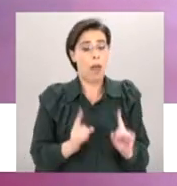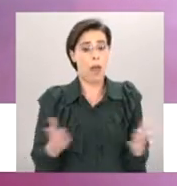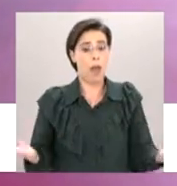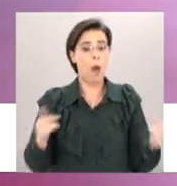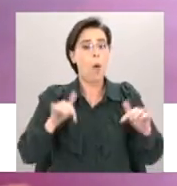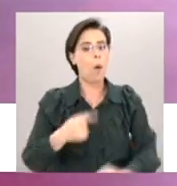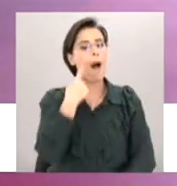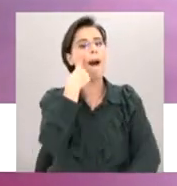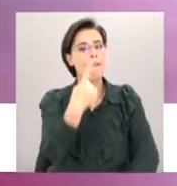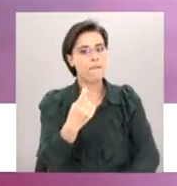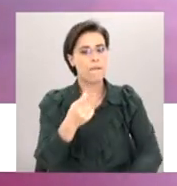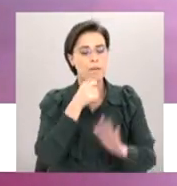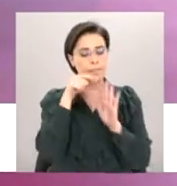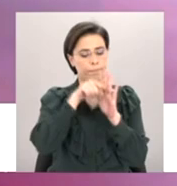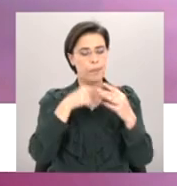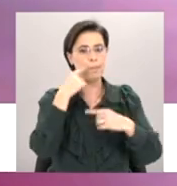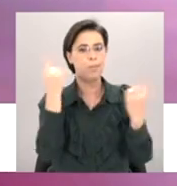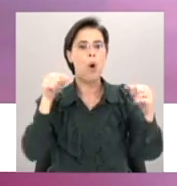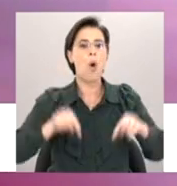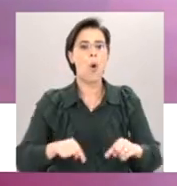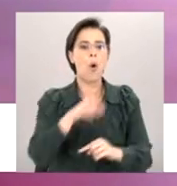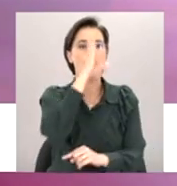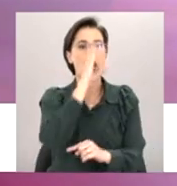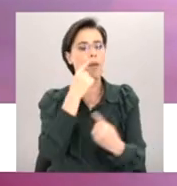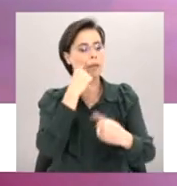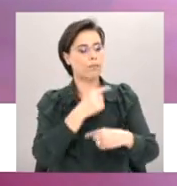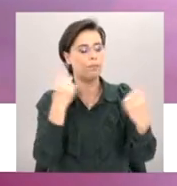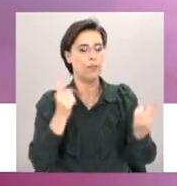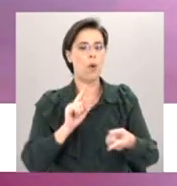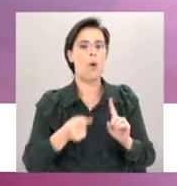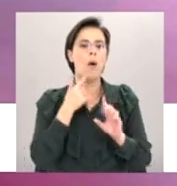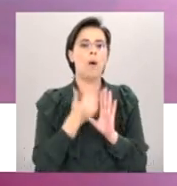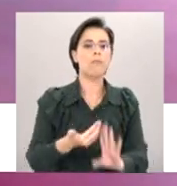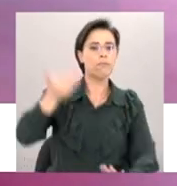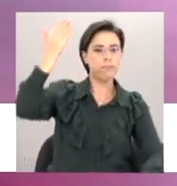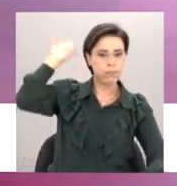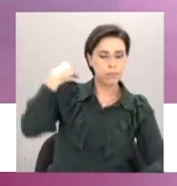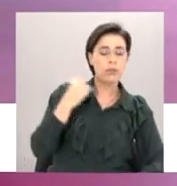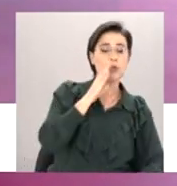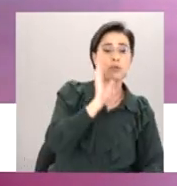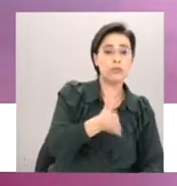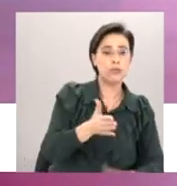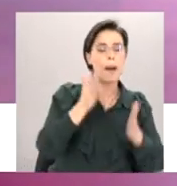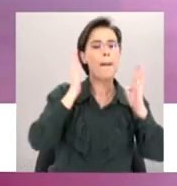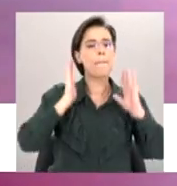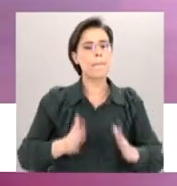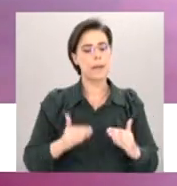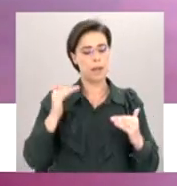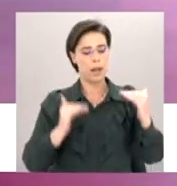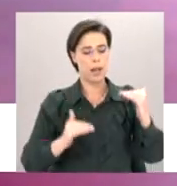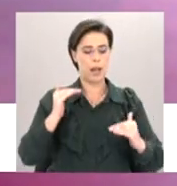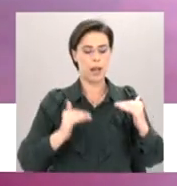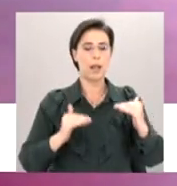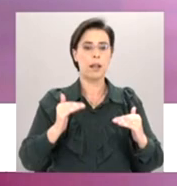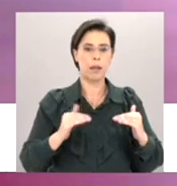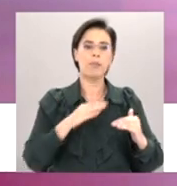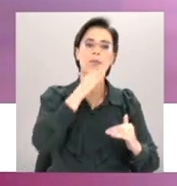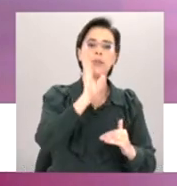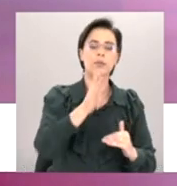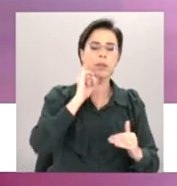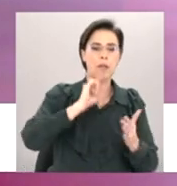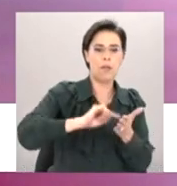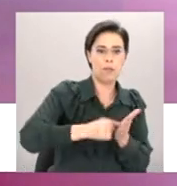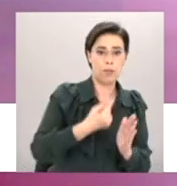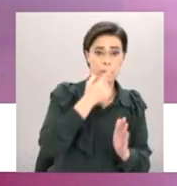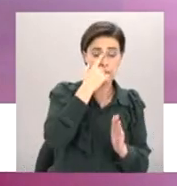é assim que hoje se vê das medidas anunciadas pelo governo que aquilo que há muito tempo que tenho vindo a dizer que é preciso que o equilíbrio que sempre dissemos que